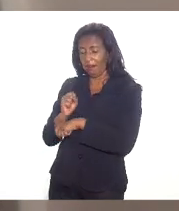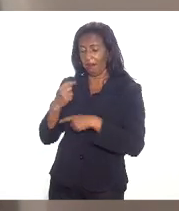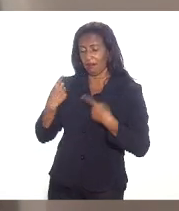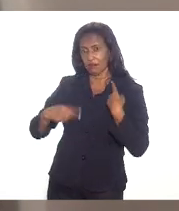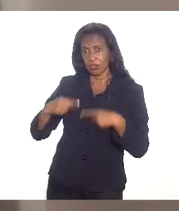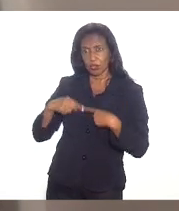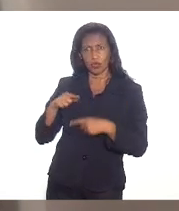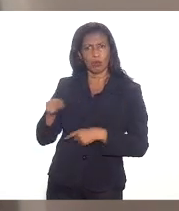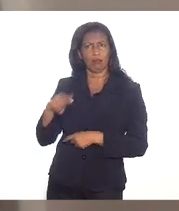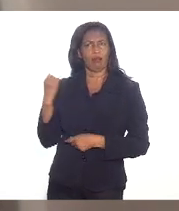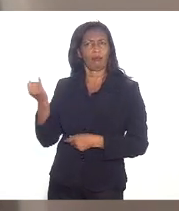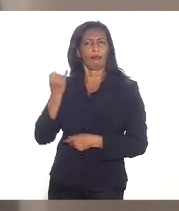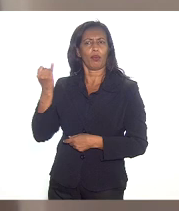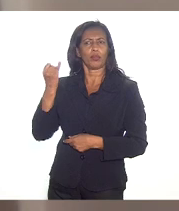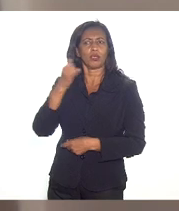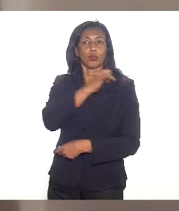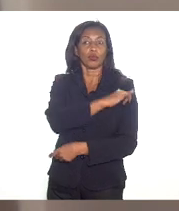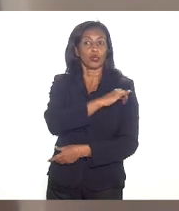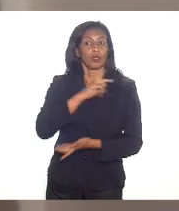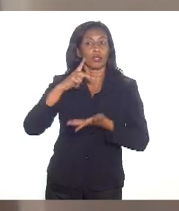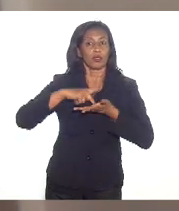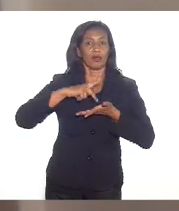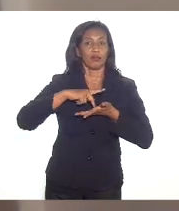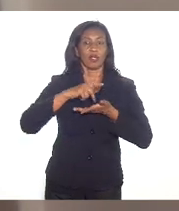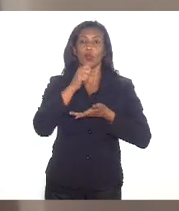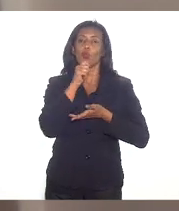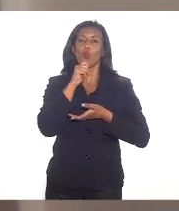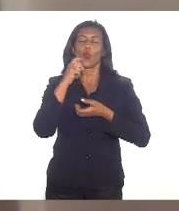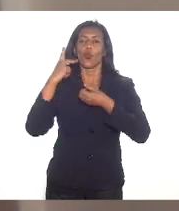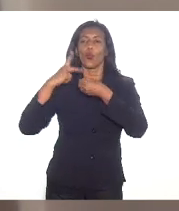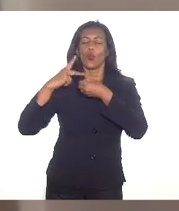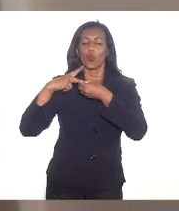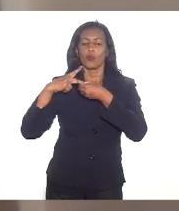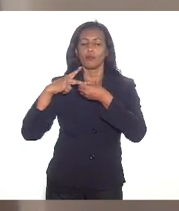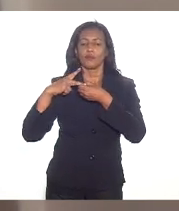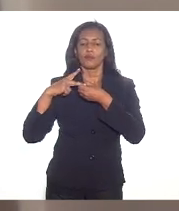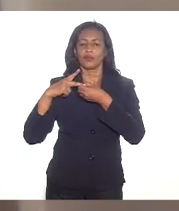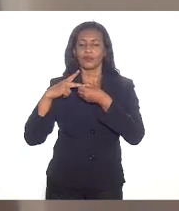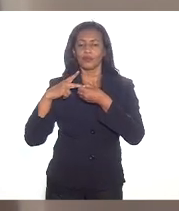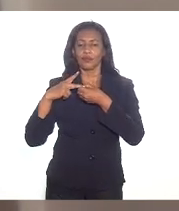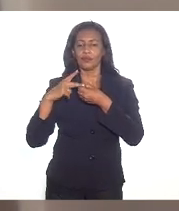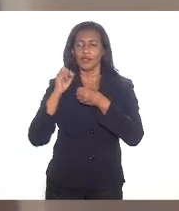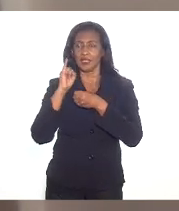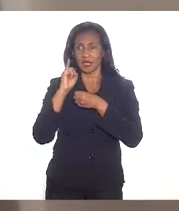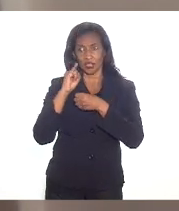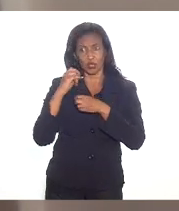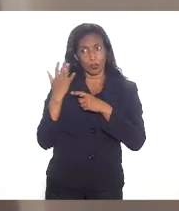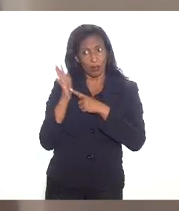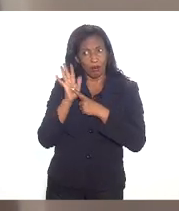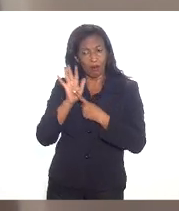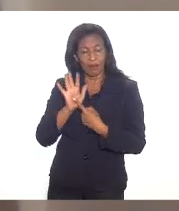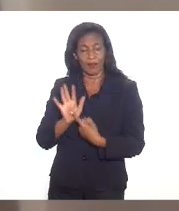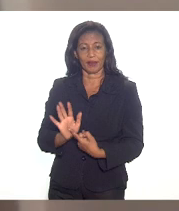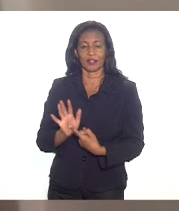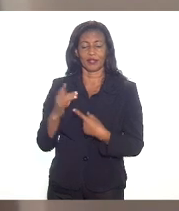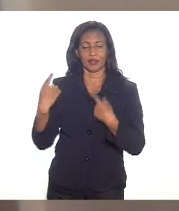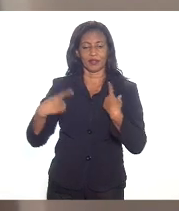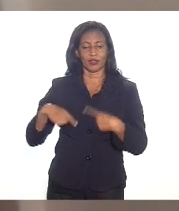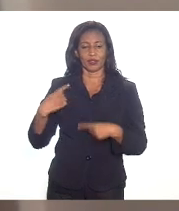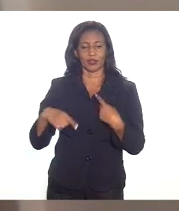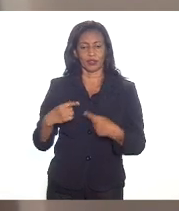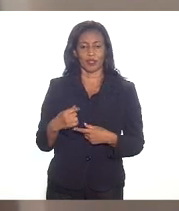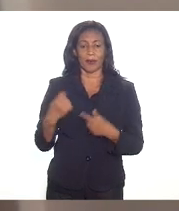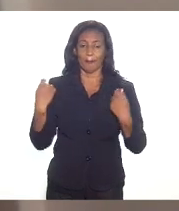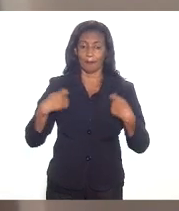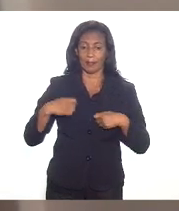complexo para, de fato, o Rio de Janeiro, na verdade, ele não tem nem o petróleo, se a gente quiser dramatizar e essa discussão, né? Então